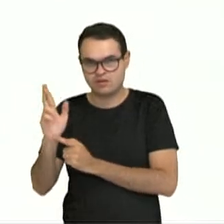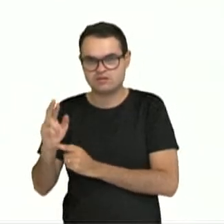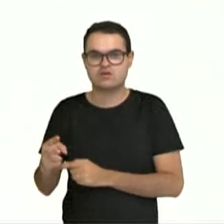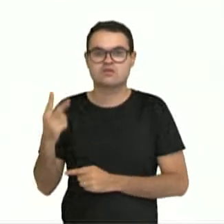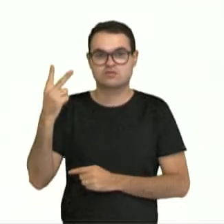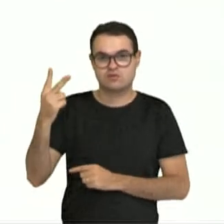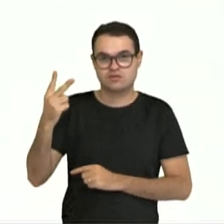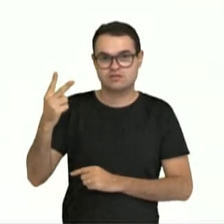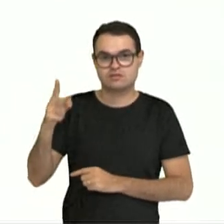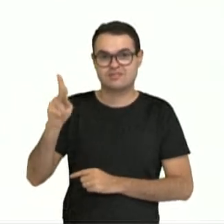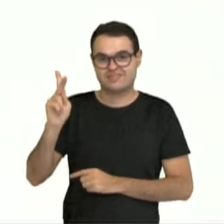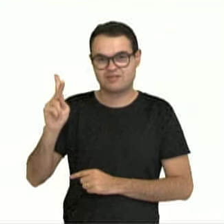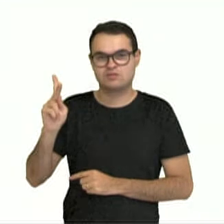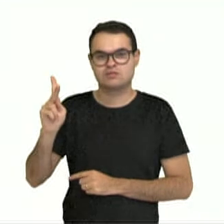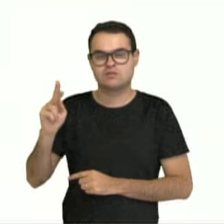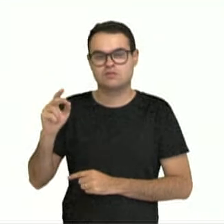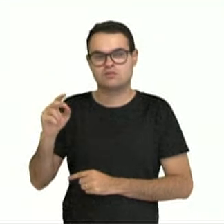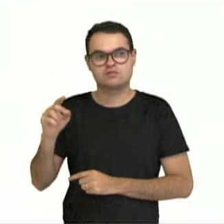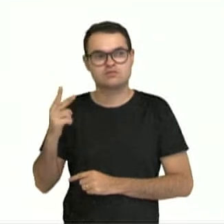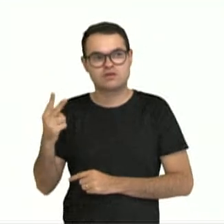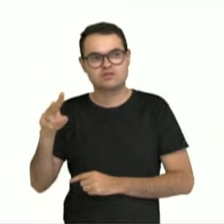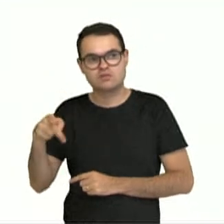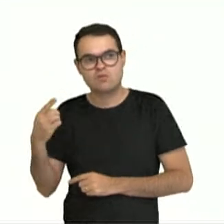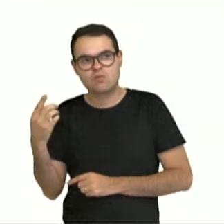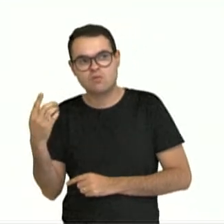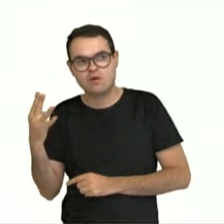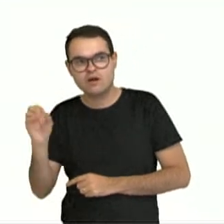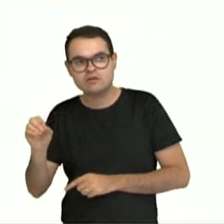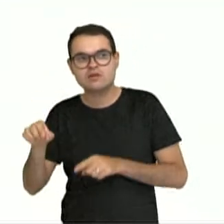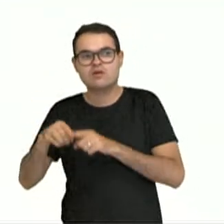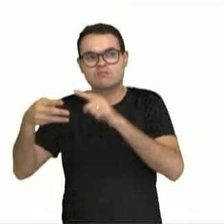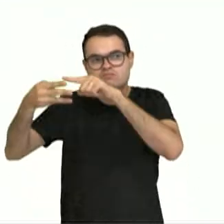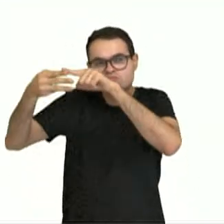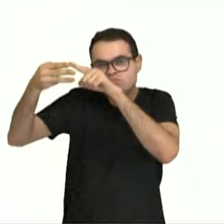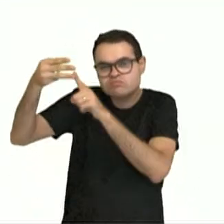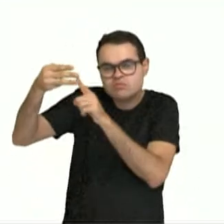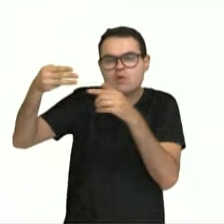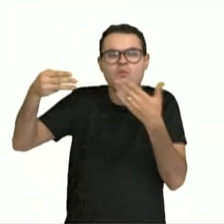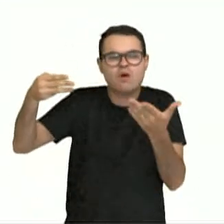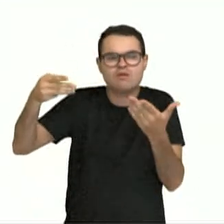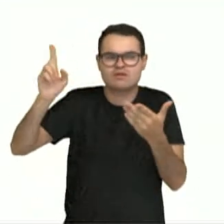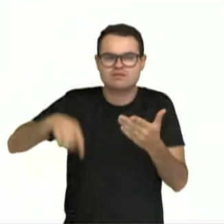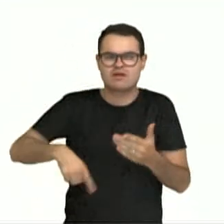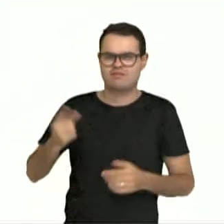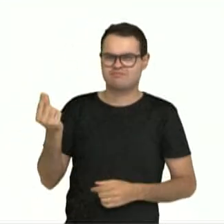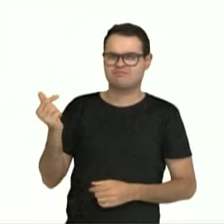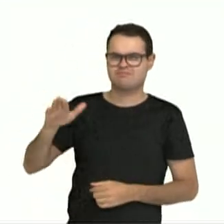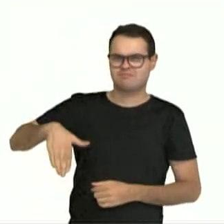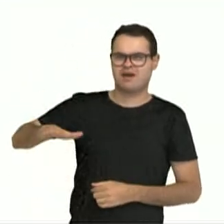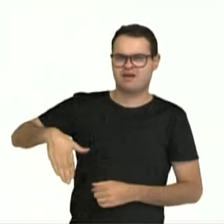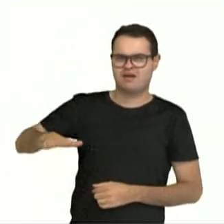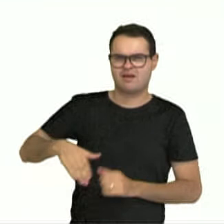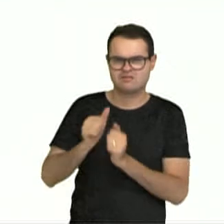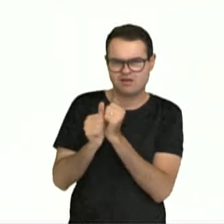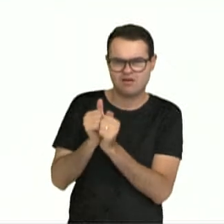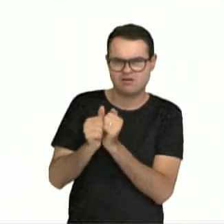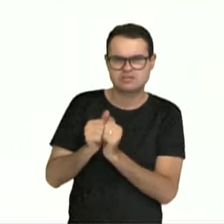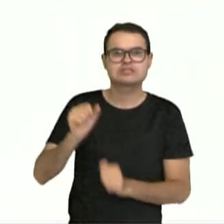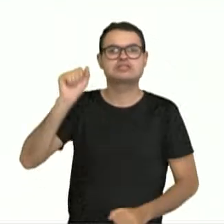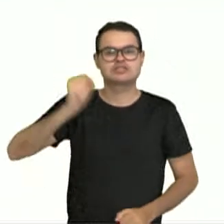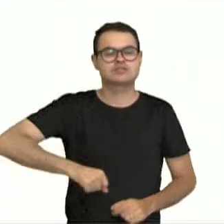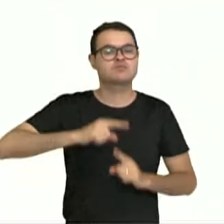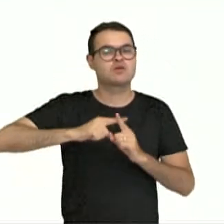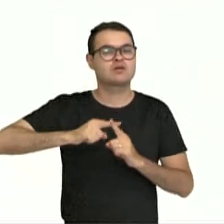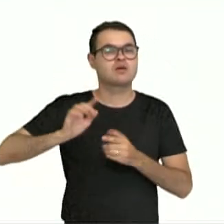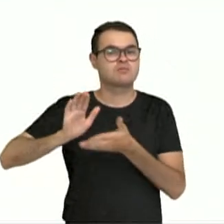arroz por R$ 3,40 ou meio quilo de arroz por 90 centavos. Nossa, professor, está bem barato esse arroz. Realmente está, mas a ideia